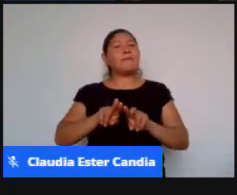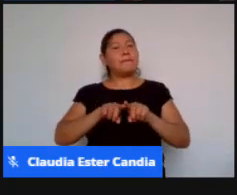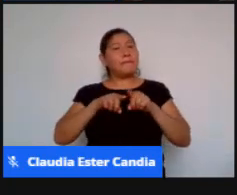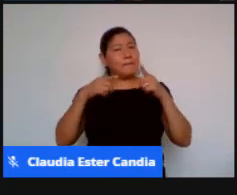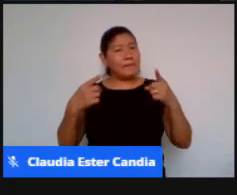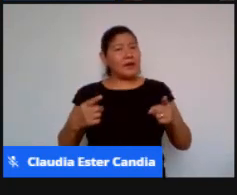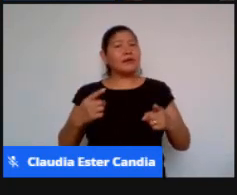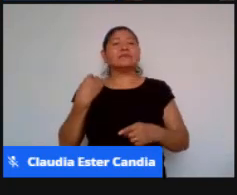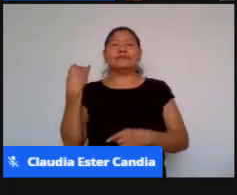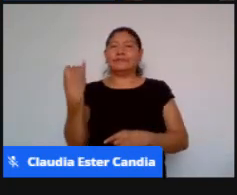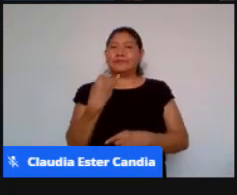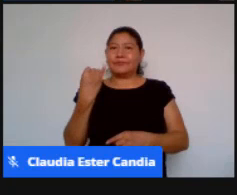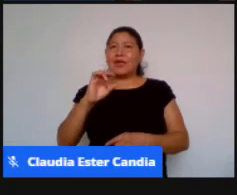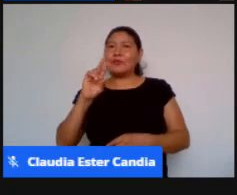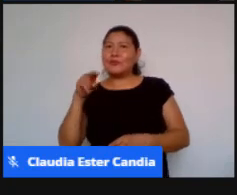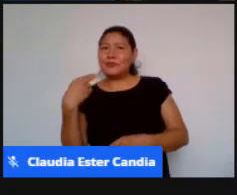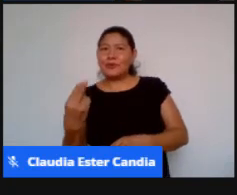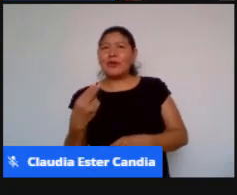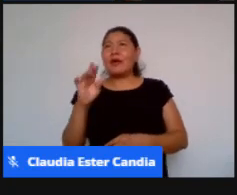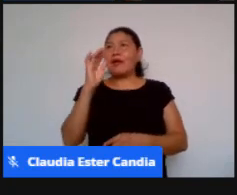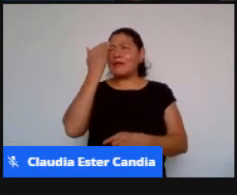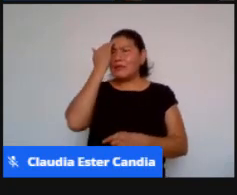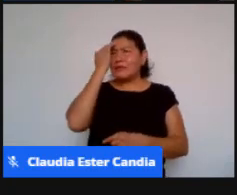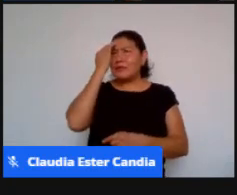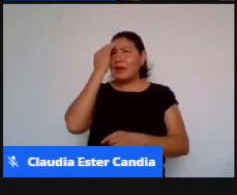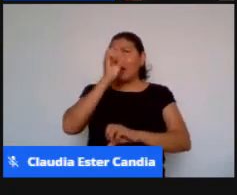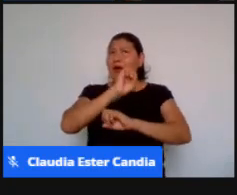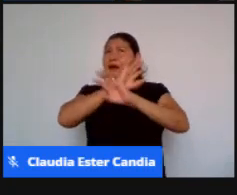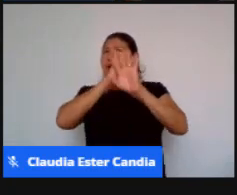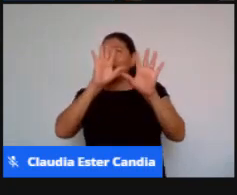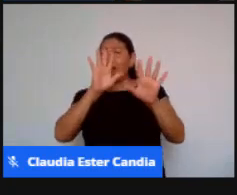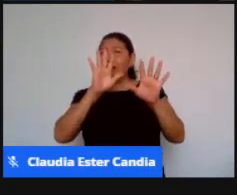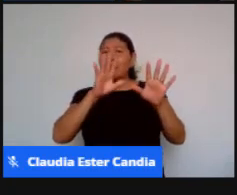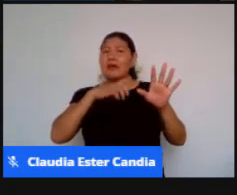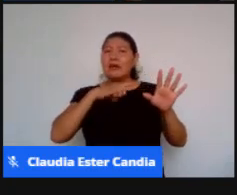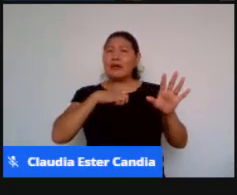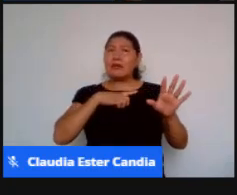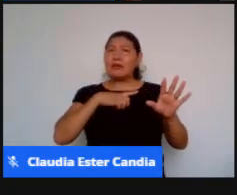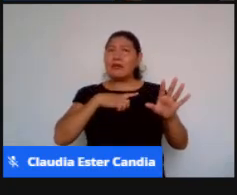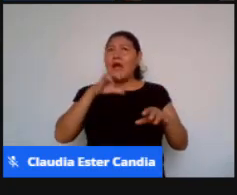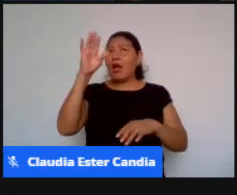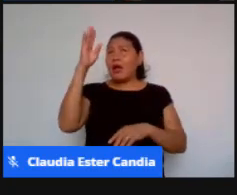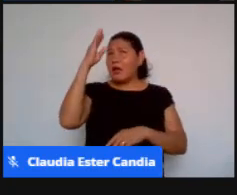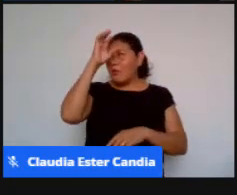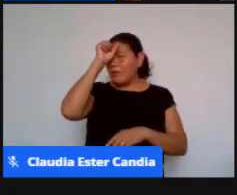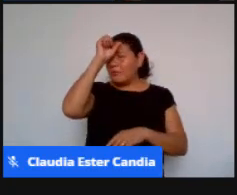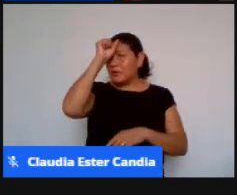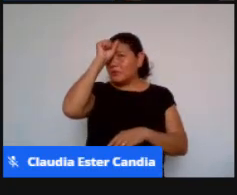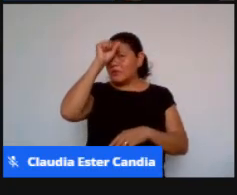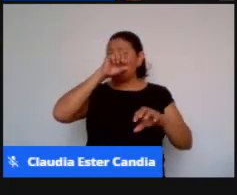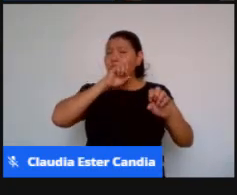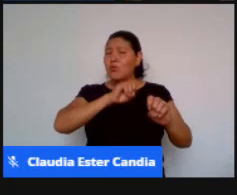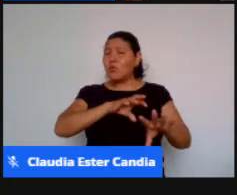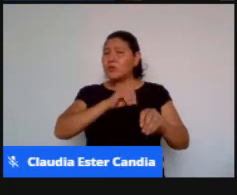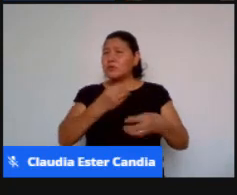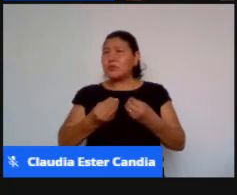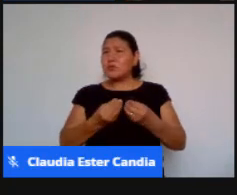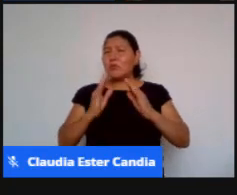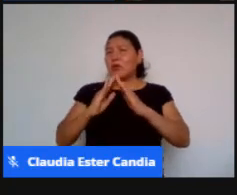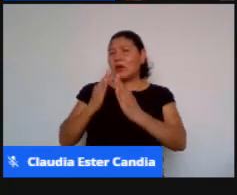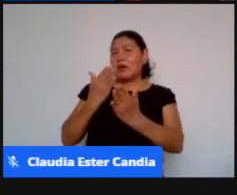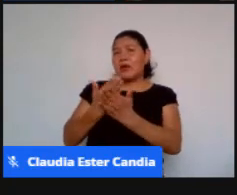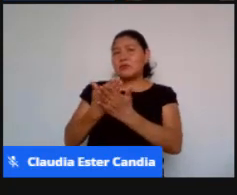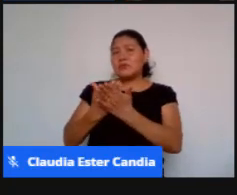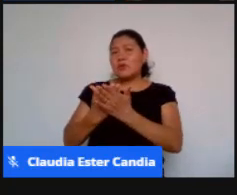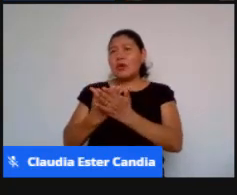que, dependendo do pensamento geográfico, da forma com que eu entendo a educação, que eu entendo o que é escola, que eu entendo como é o